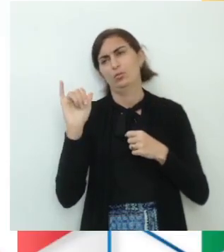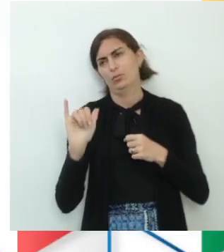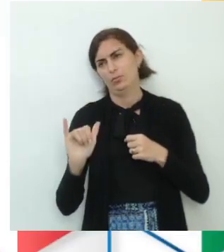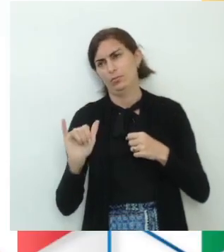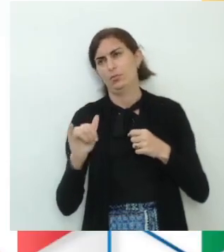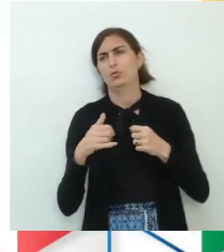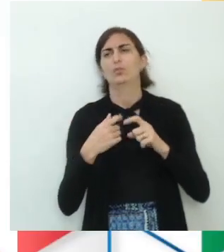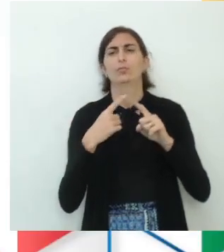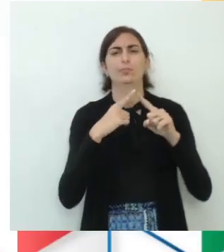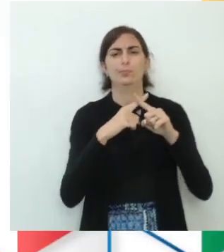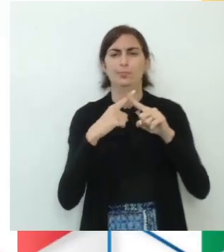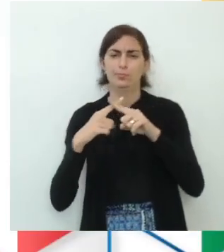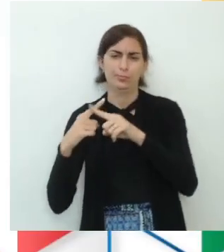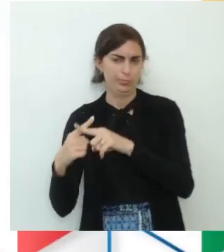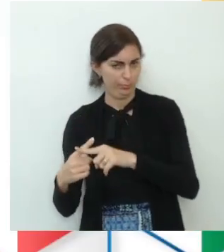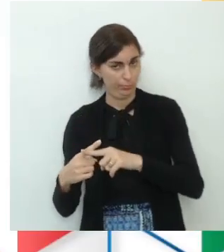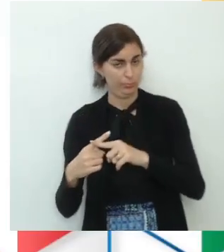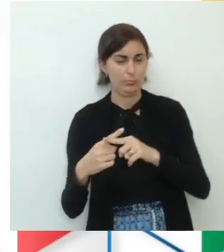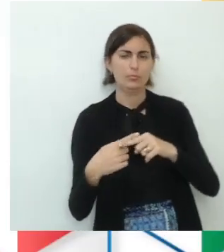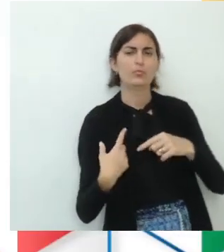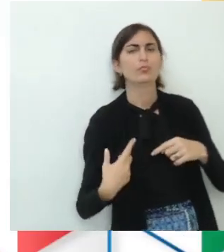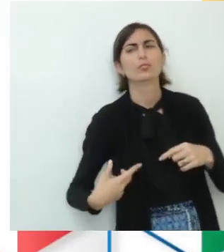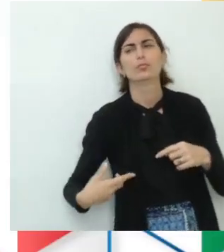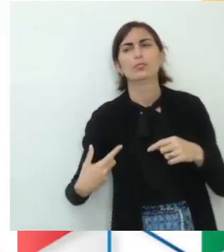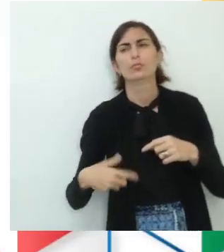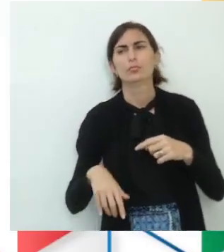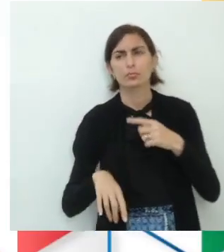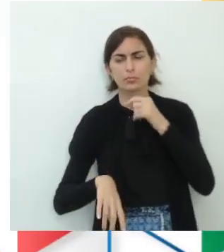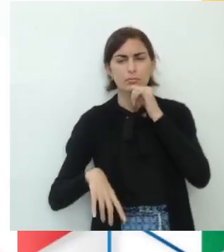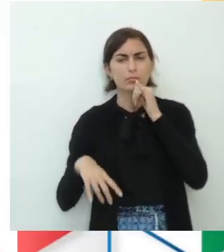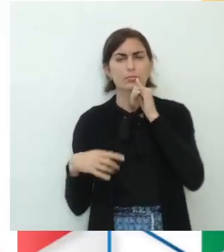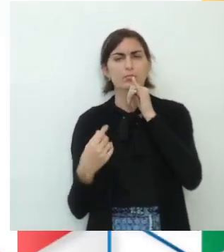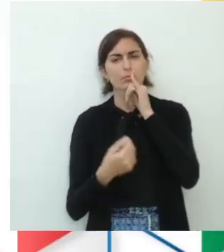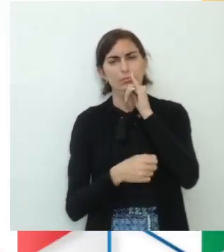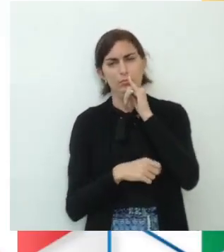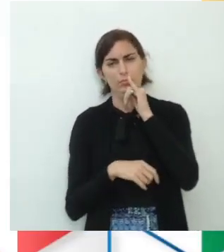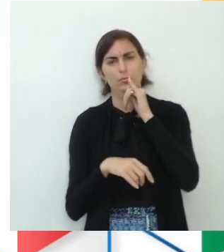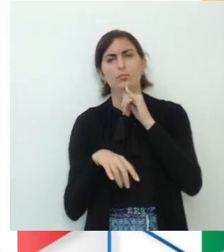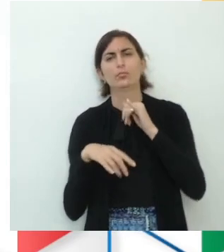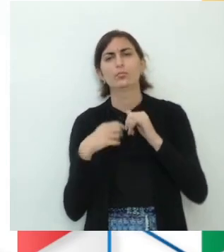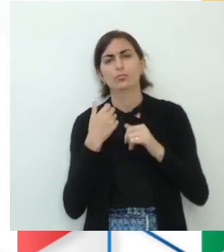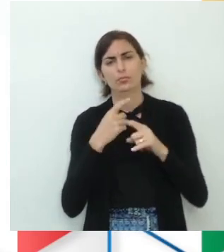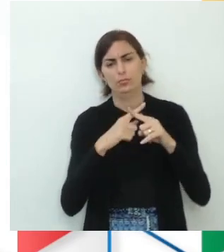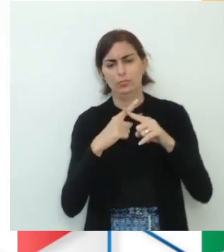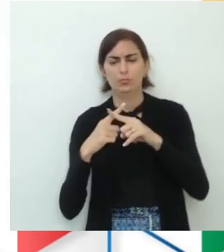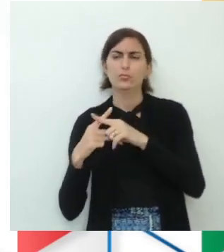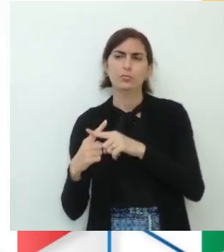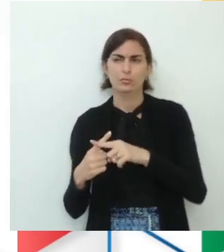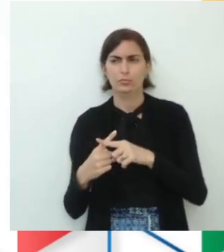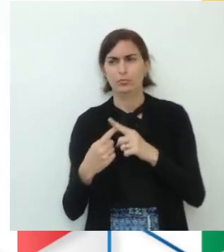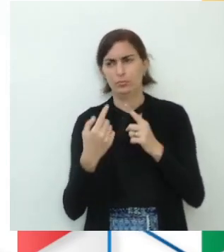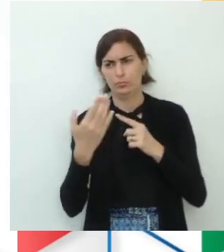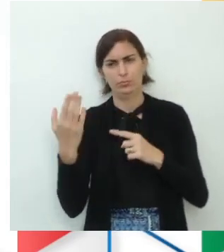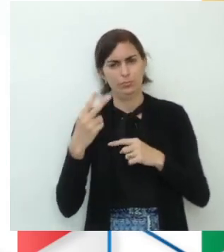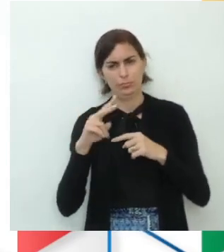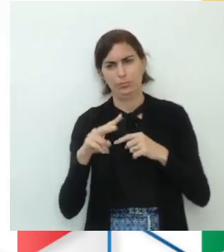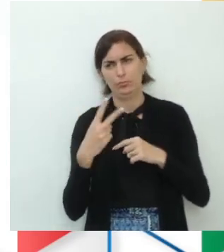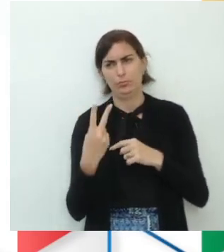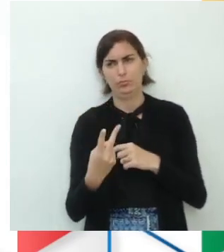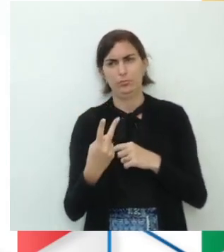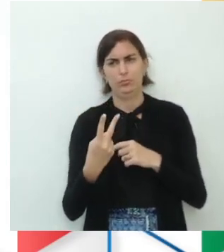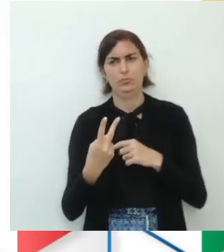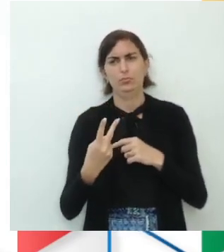das ordenadas pelo valor, tá? Por exemplo, vamos multiplicar por 2